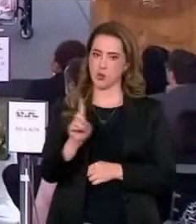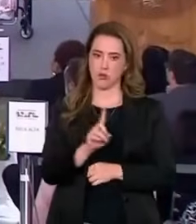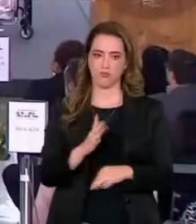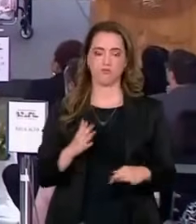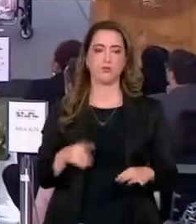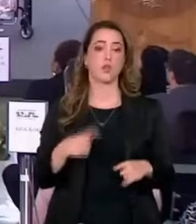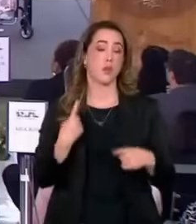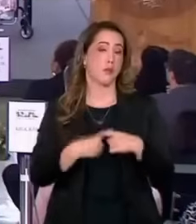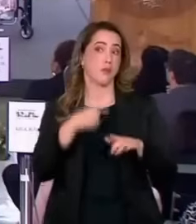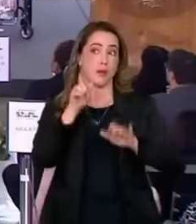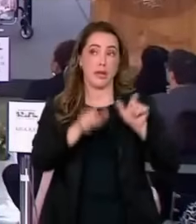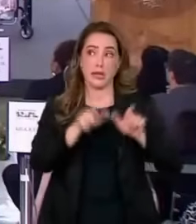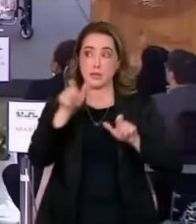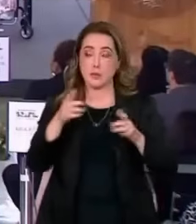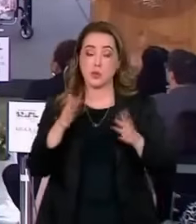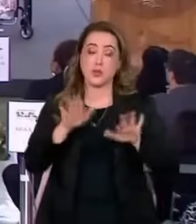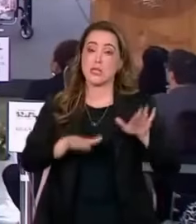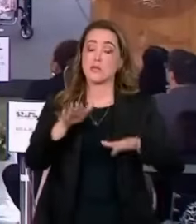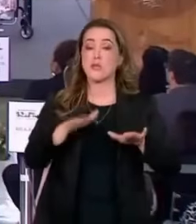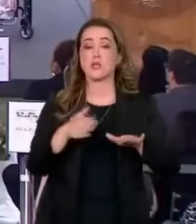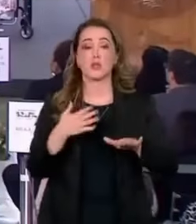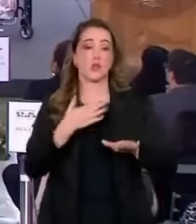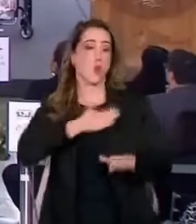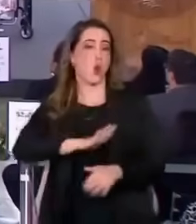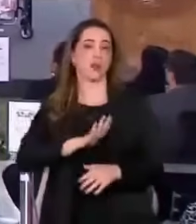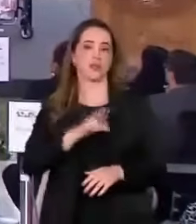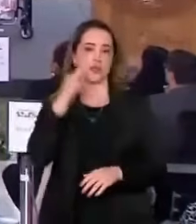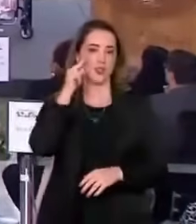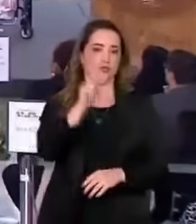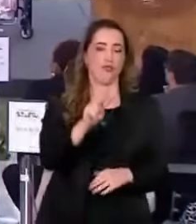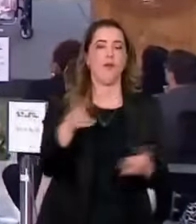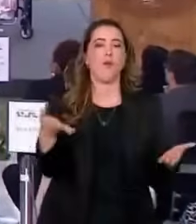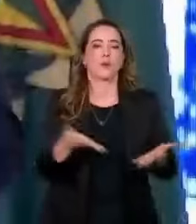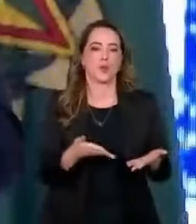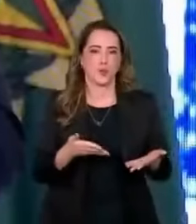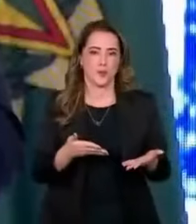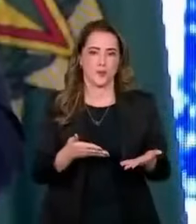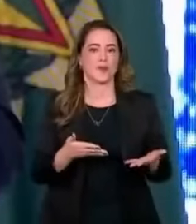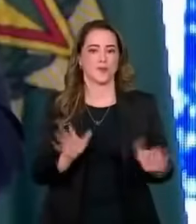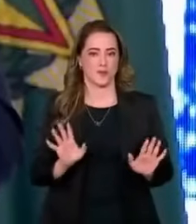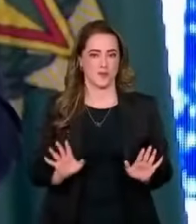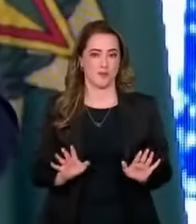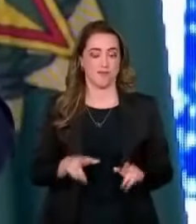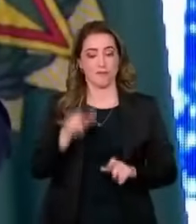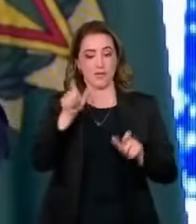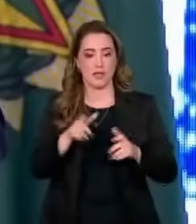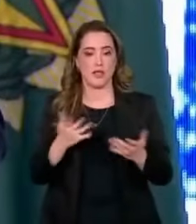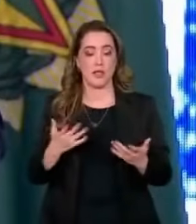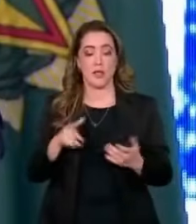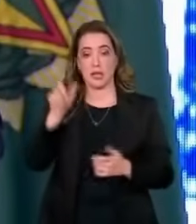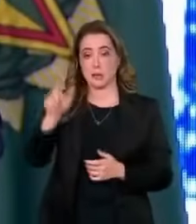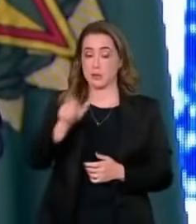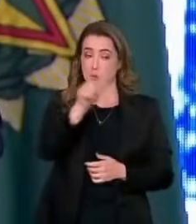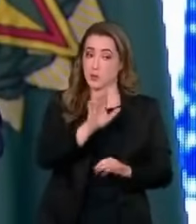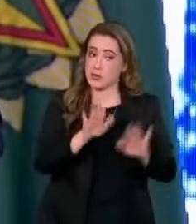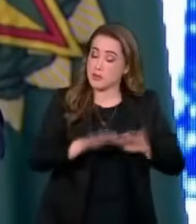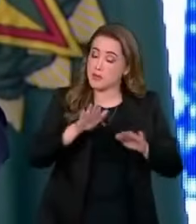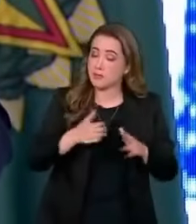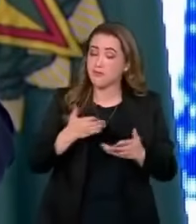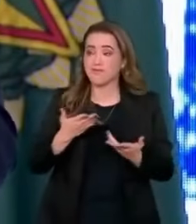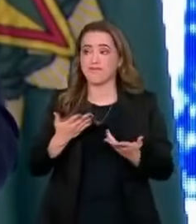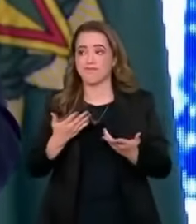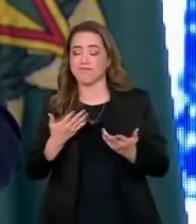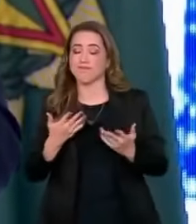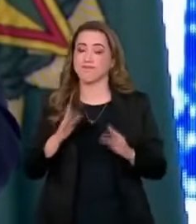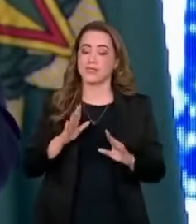nós estamos fazendo hoje e anunciando hoje. Não pense que tem. Tem